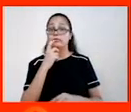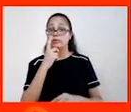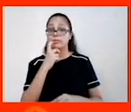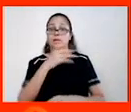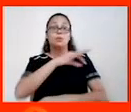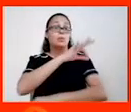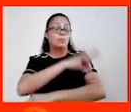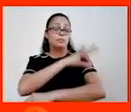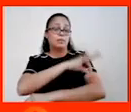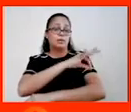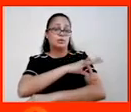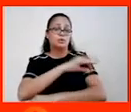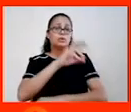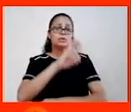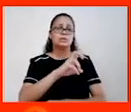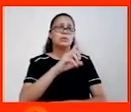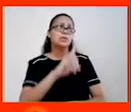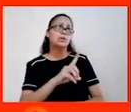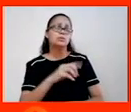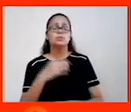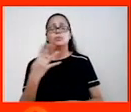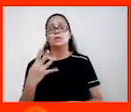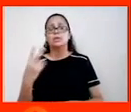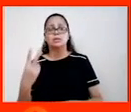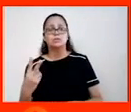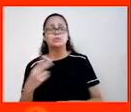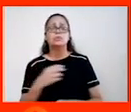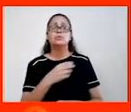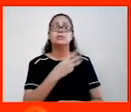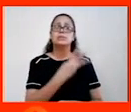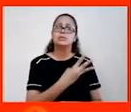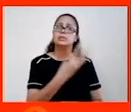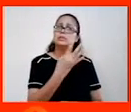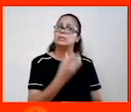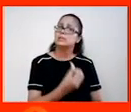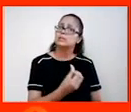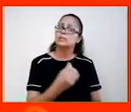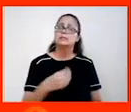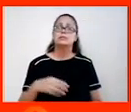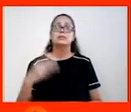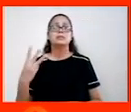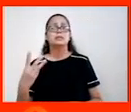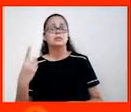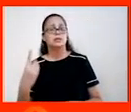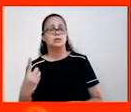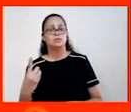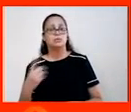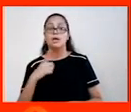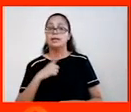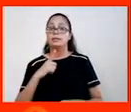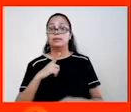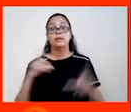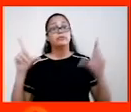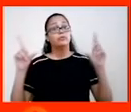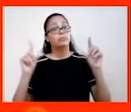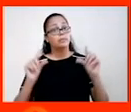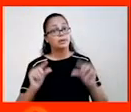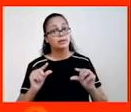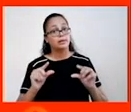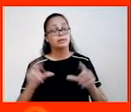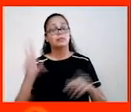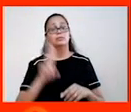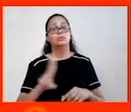petróleo, olha só 51%, 42%, 36%, 31%. Houve então uma queda, né,